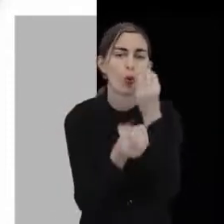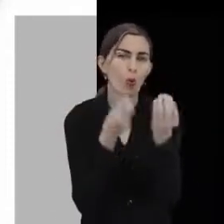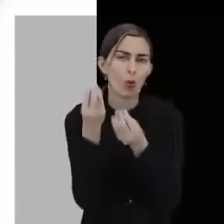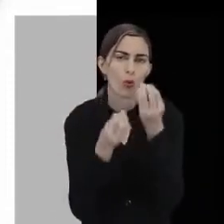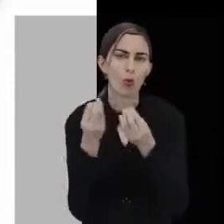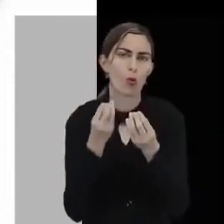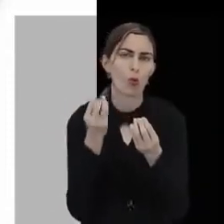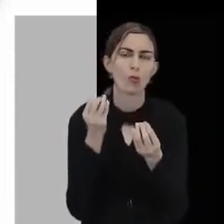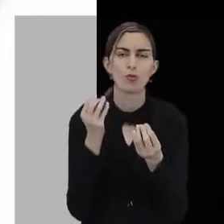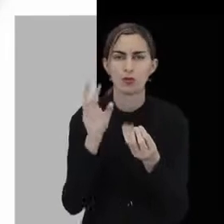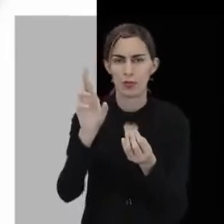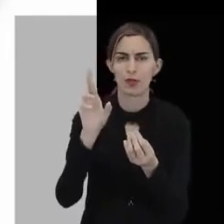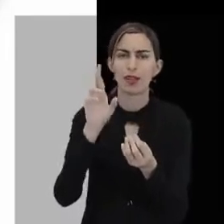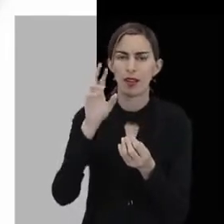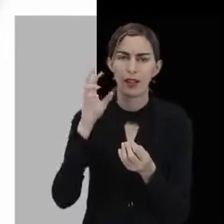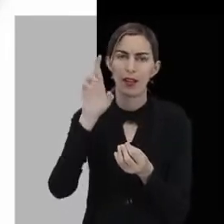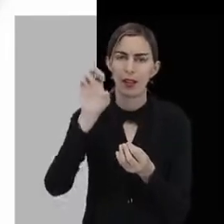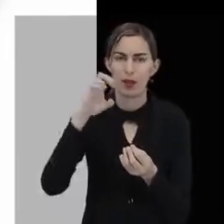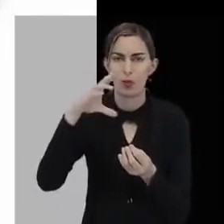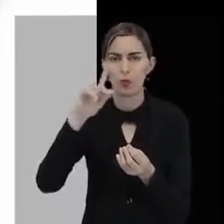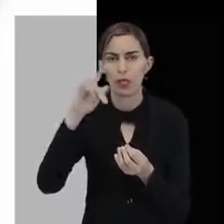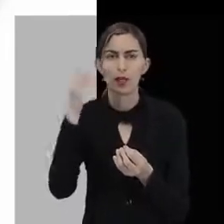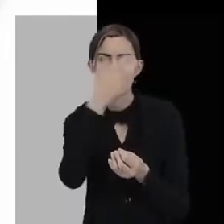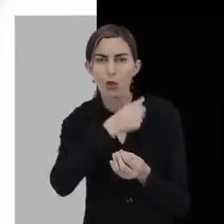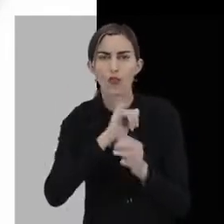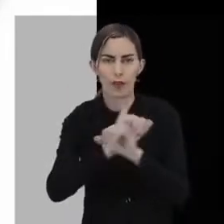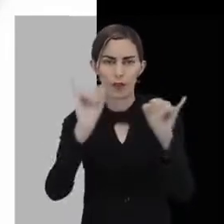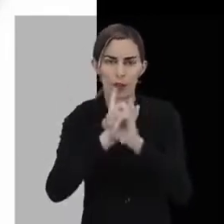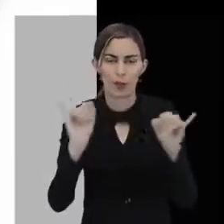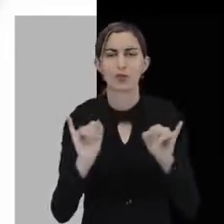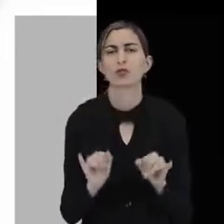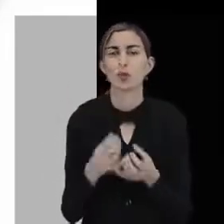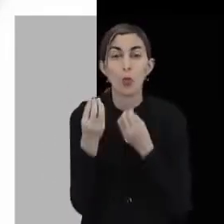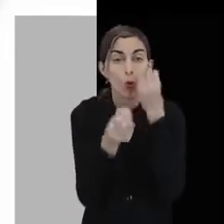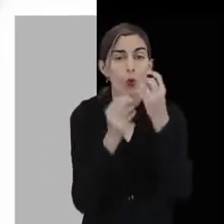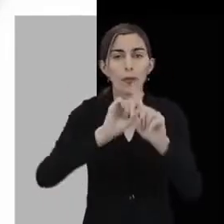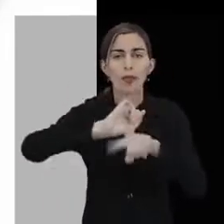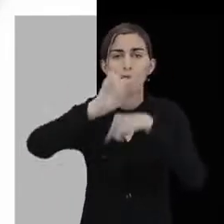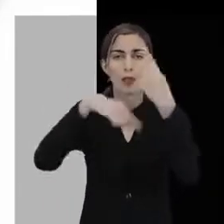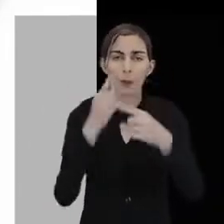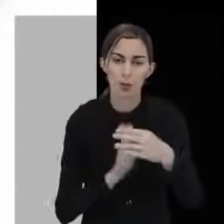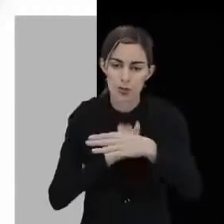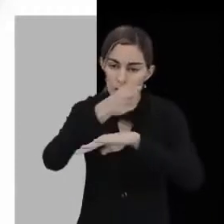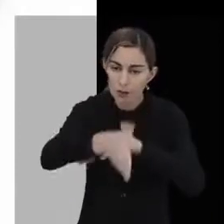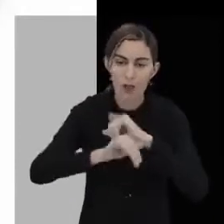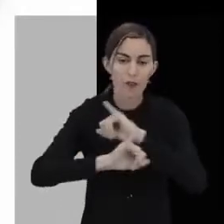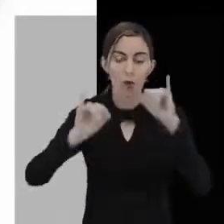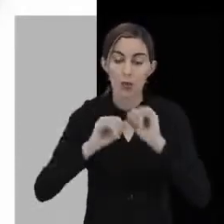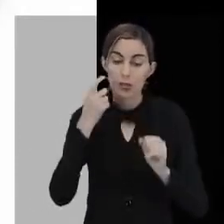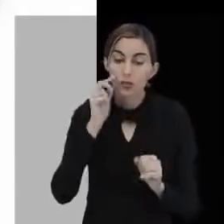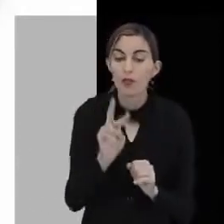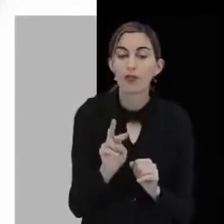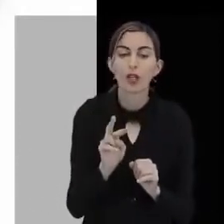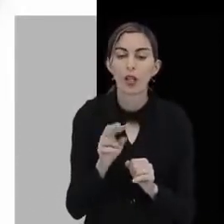como recuperar o Shared Preference, como salvar a informação, certo? E como depois acessar essa informação para ver o que foi